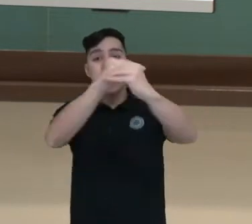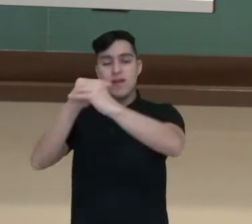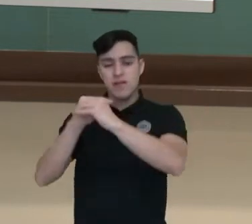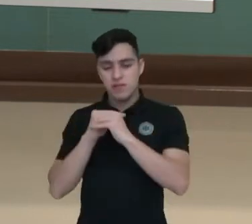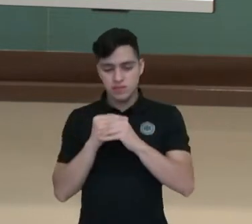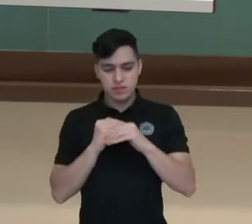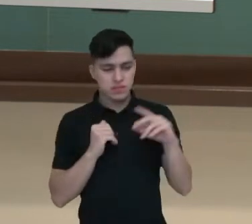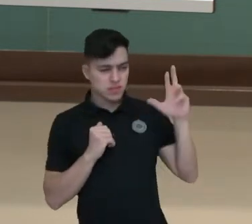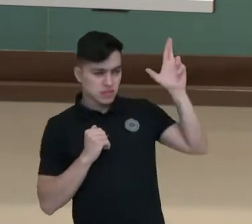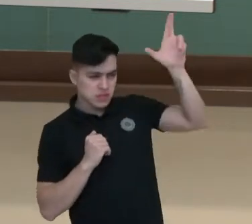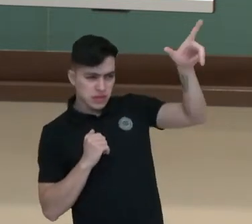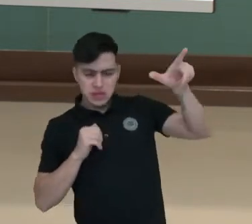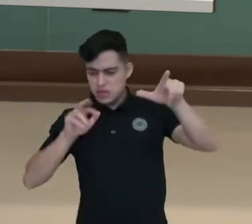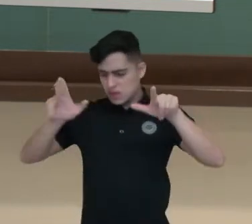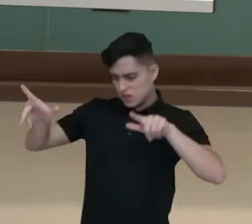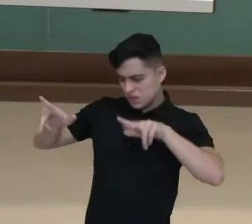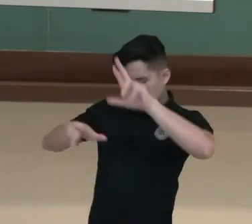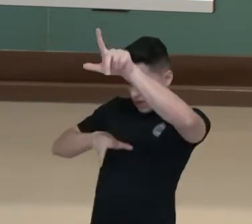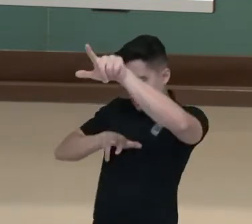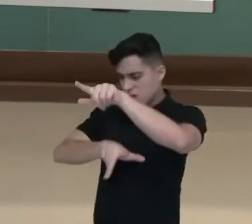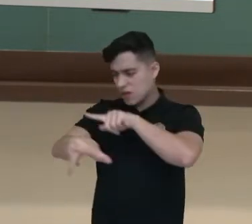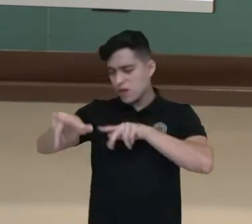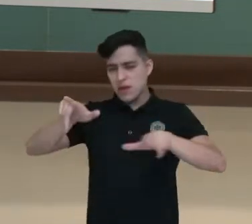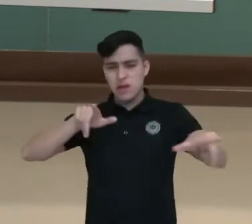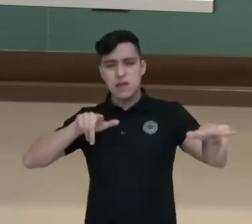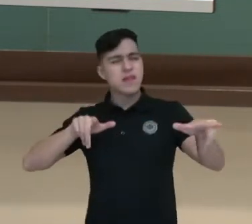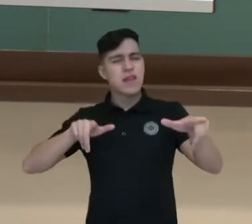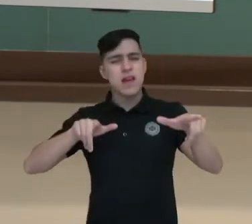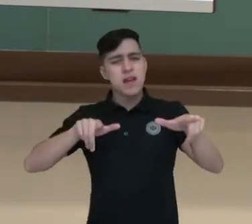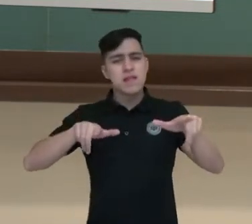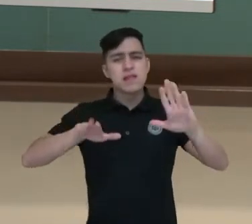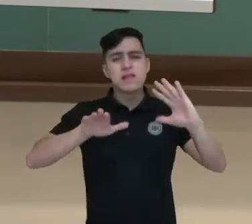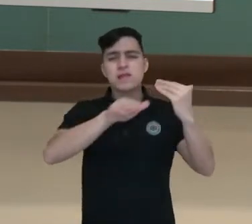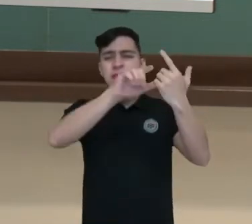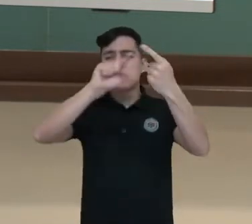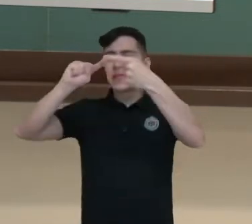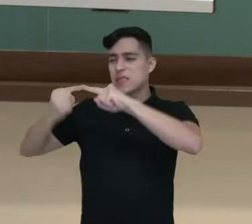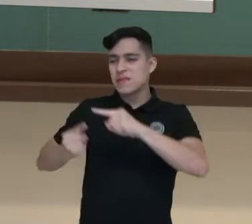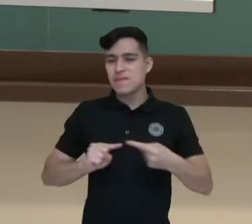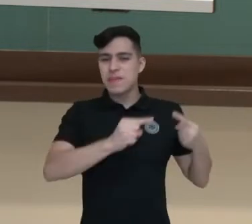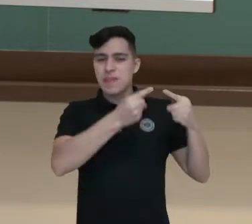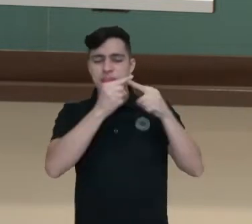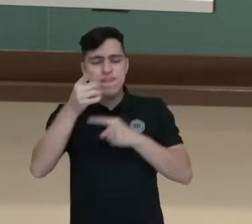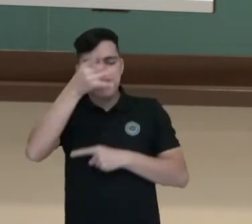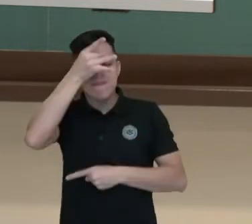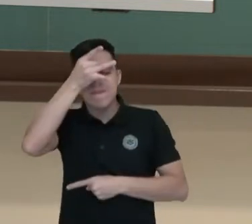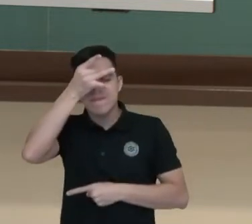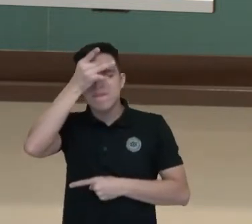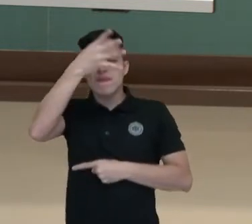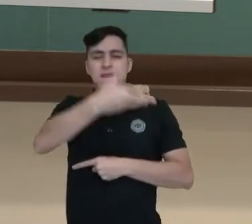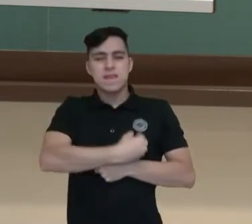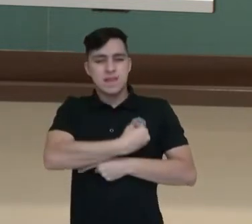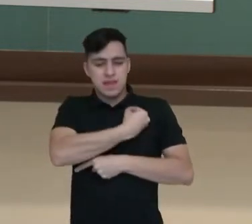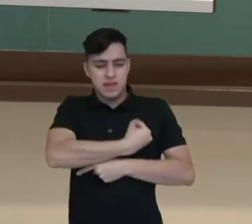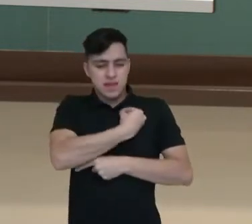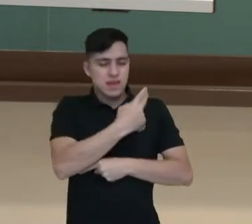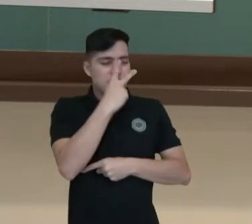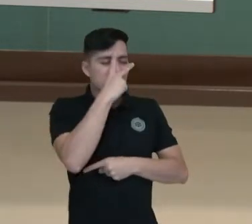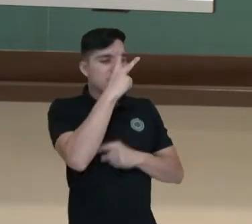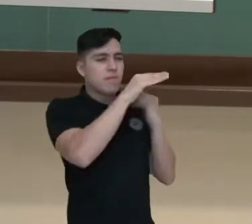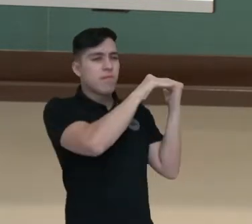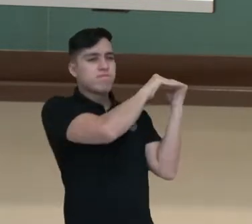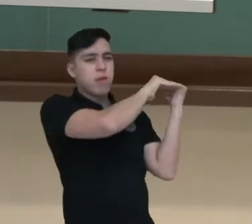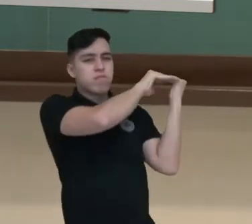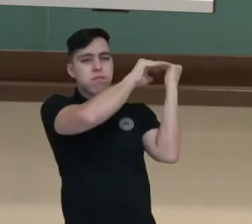ter diferença entre uma medida aqui e em outro país. Então, facilitou, padronizou e acabou com o